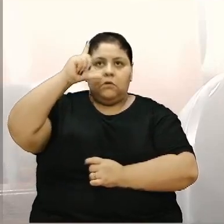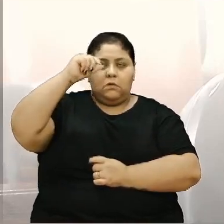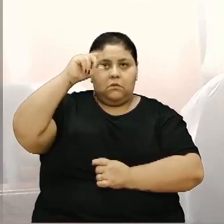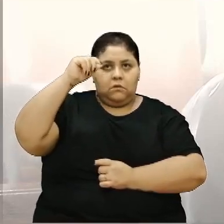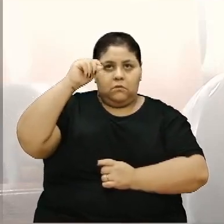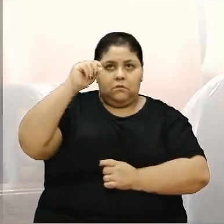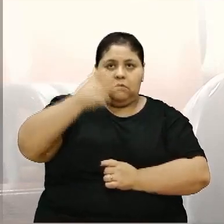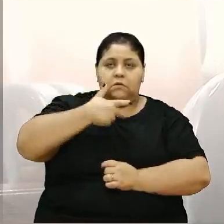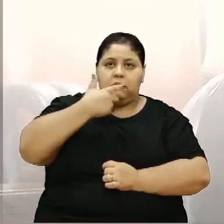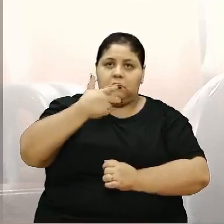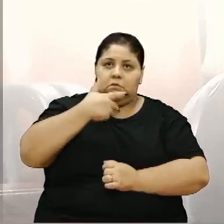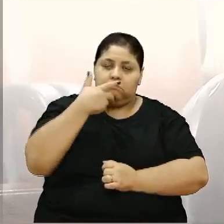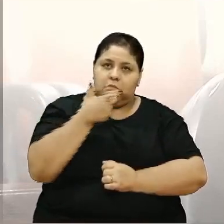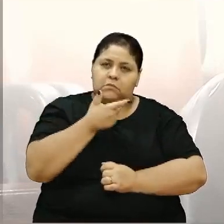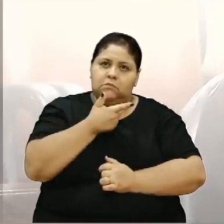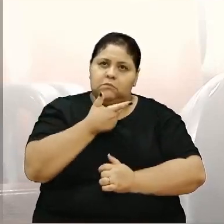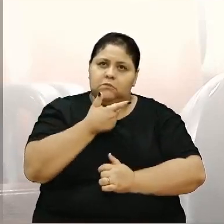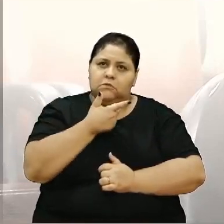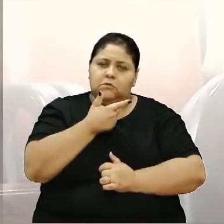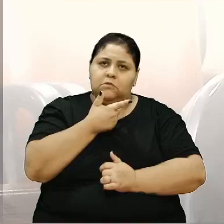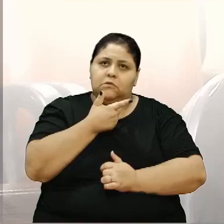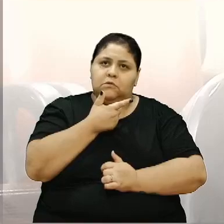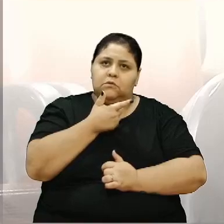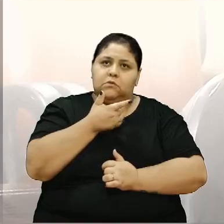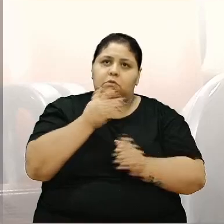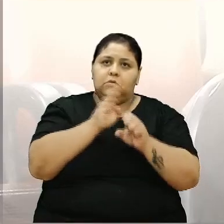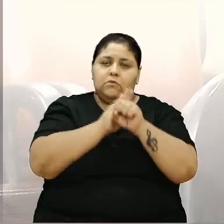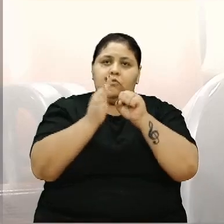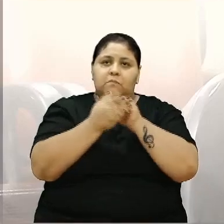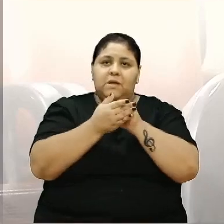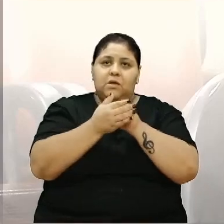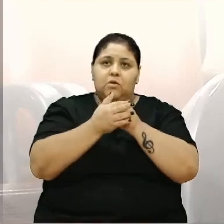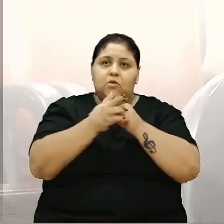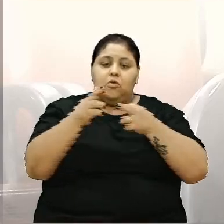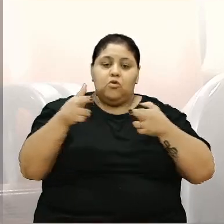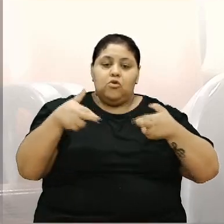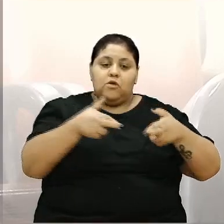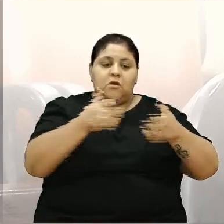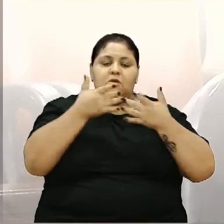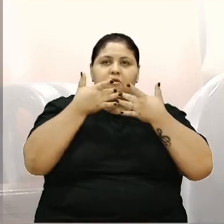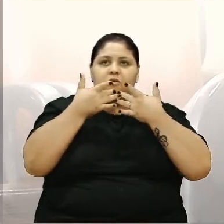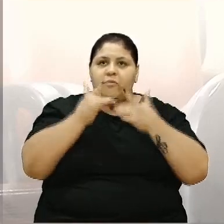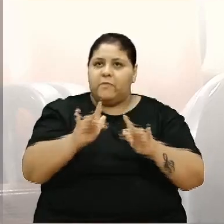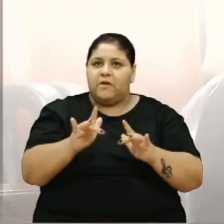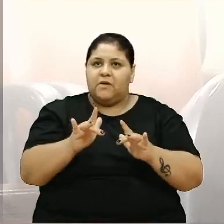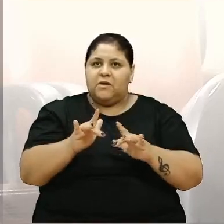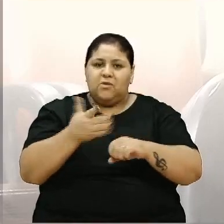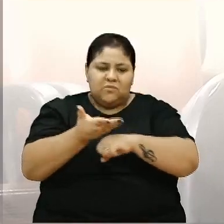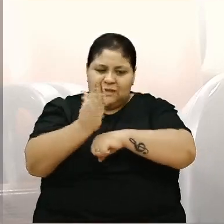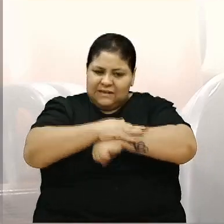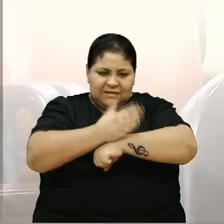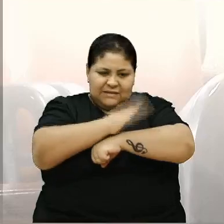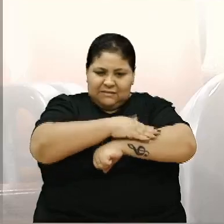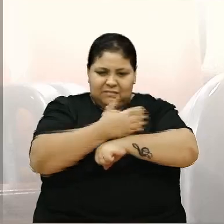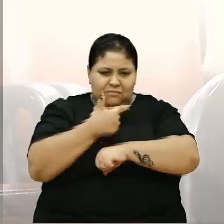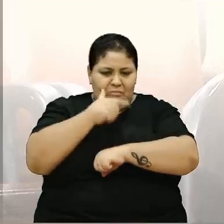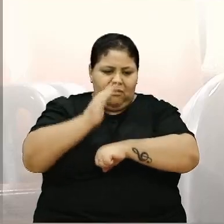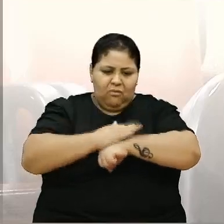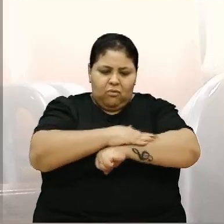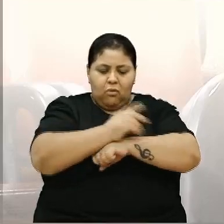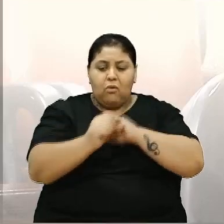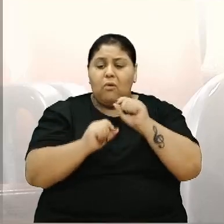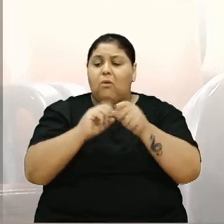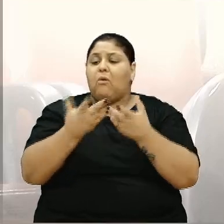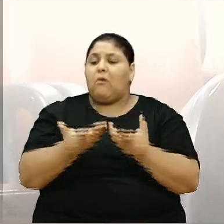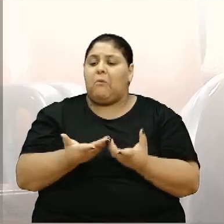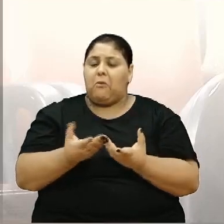trouxemos essa semana ali na Rio Branco, que veio abaixo. Então, se a gente não consegue tapar os buracos, como é que nós estamos